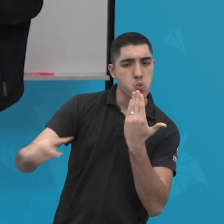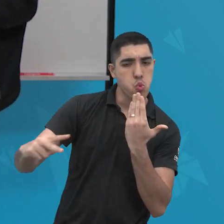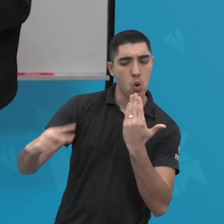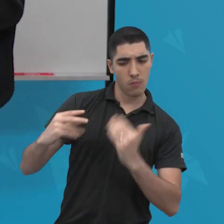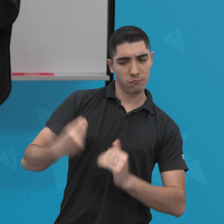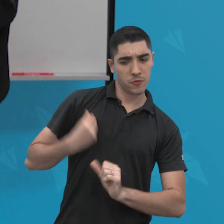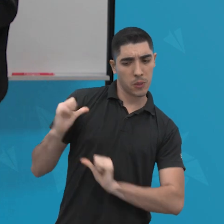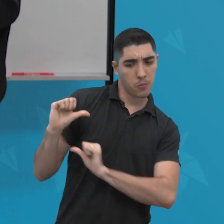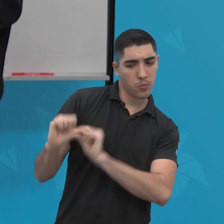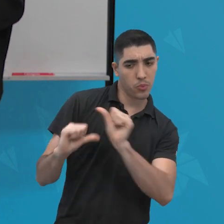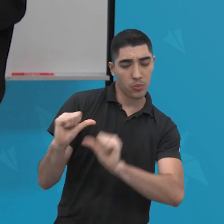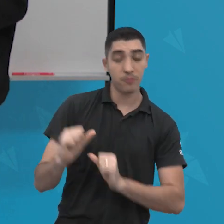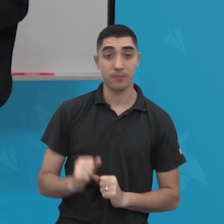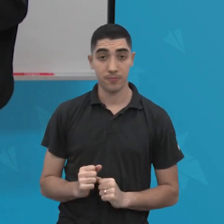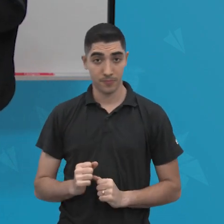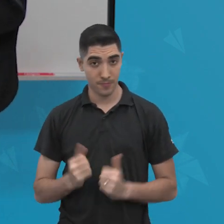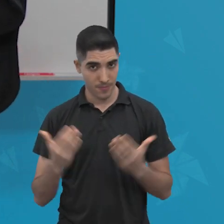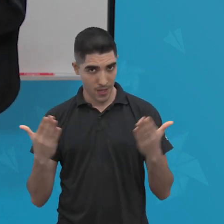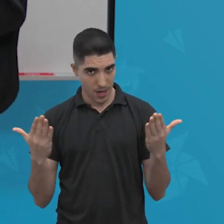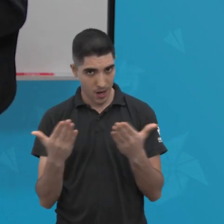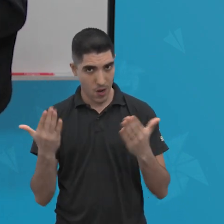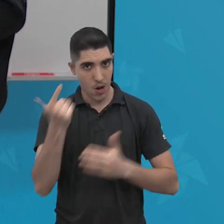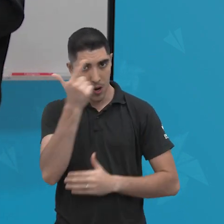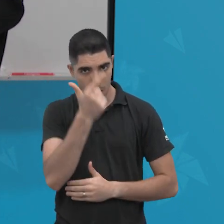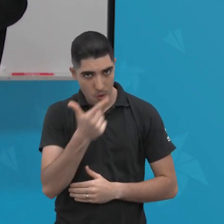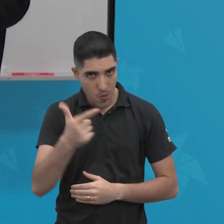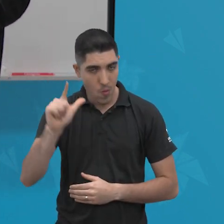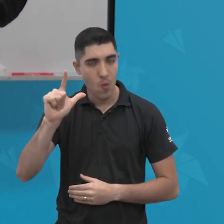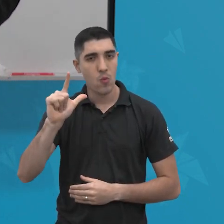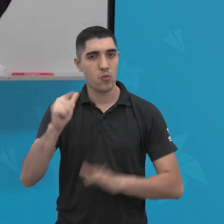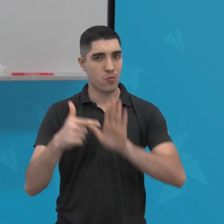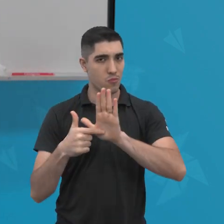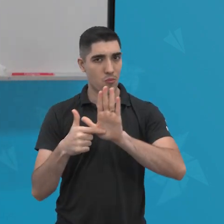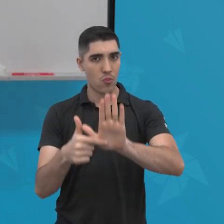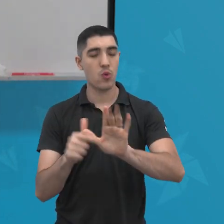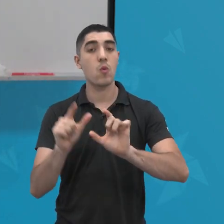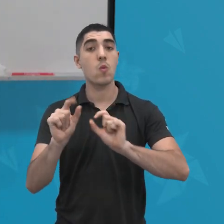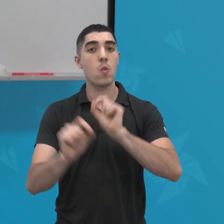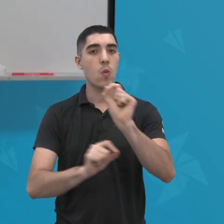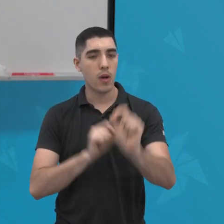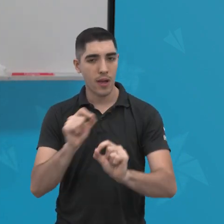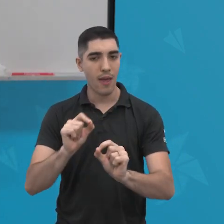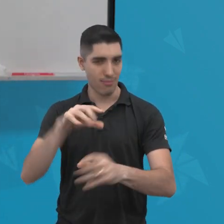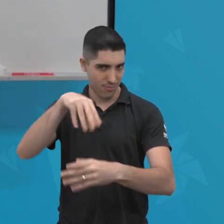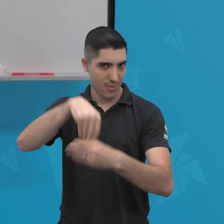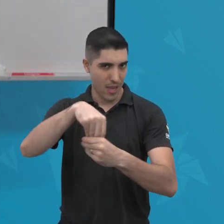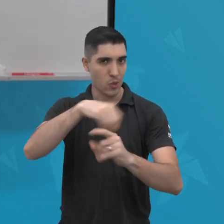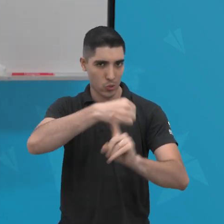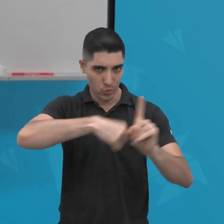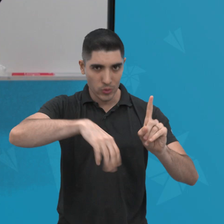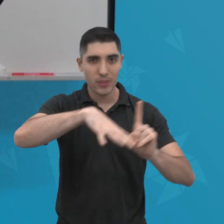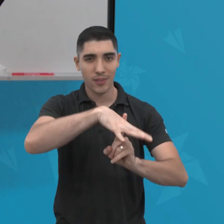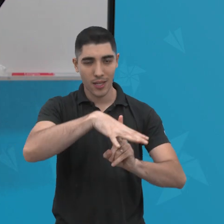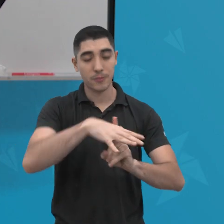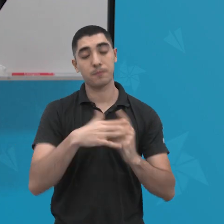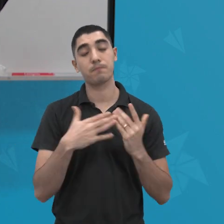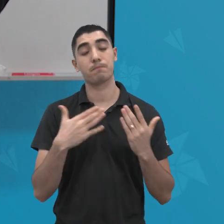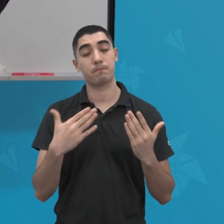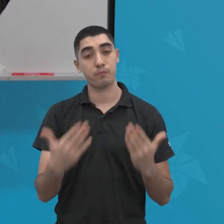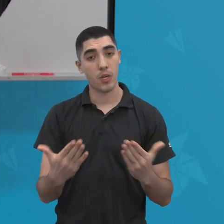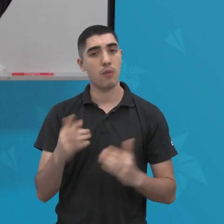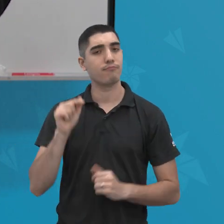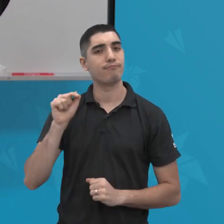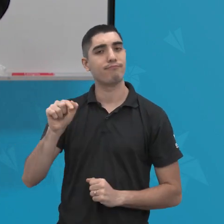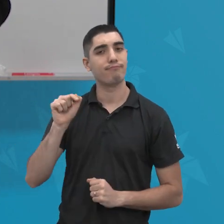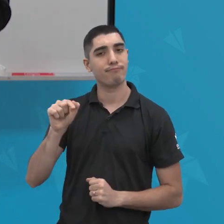terceiro elemento para a gente tentar compor isso que eu estou chamando de um enfoque sociológico é a